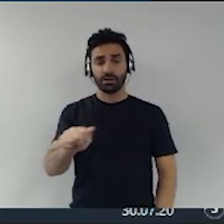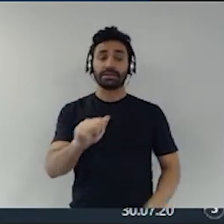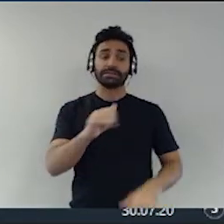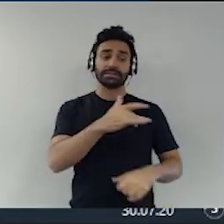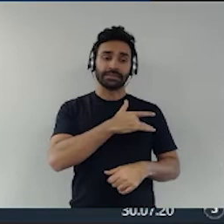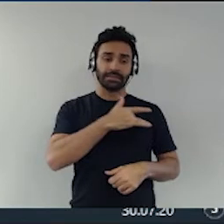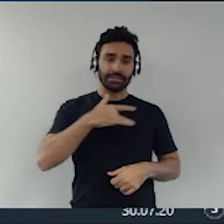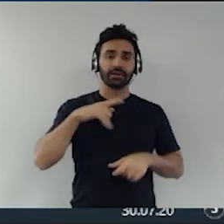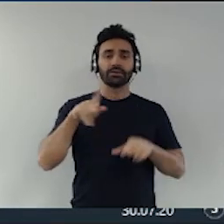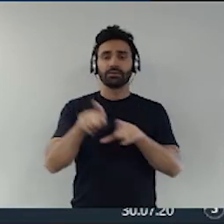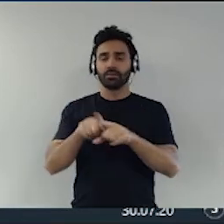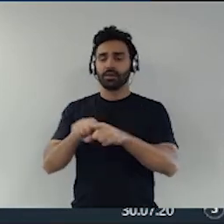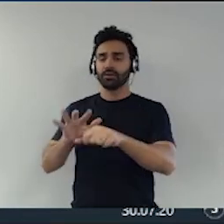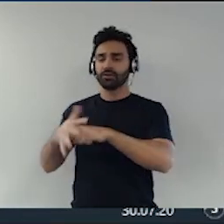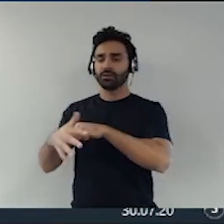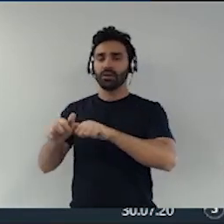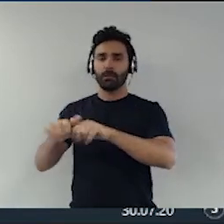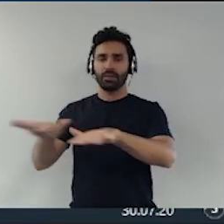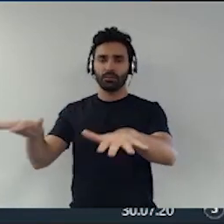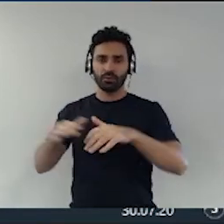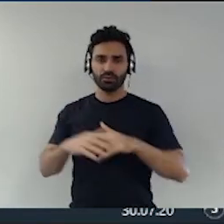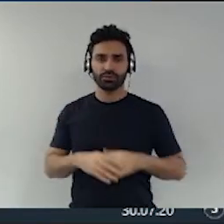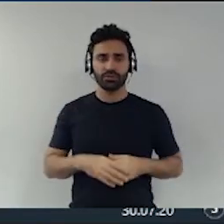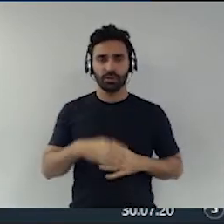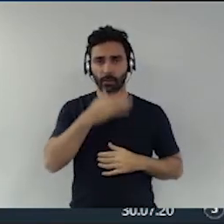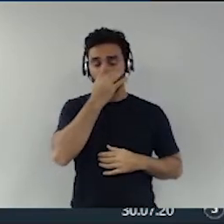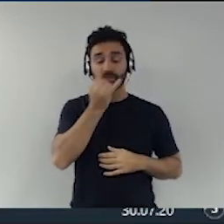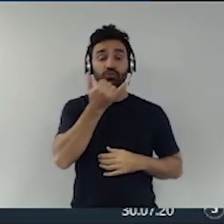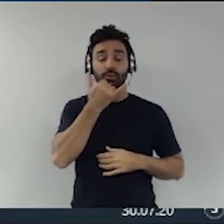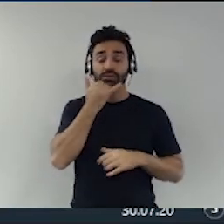é a previsão que nós encontramos na Constituição Federal.